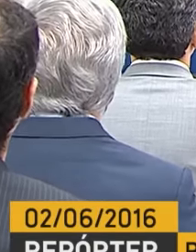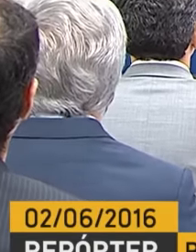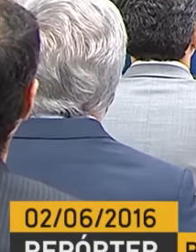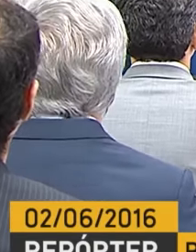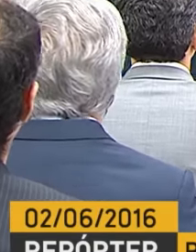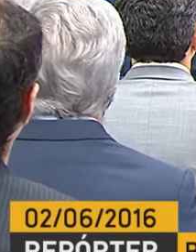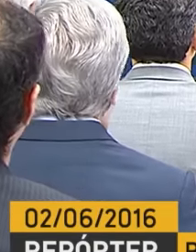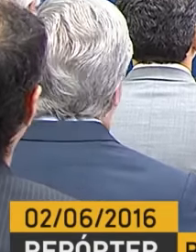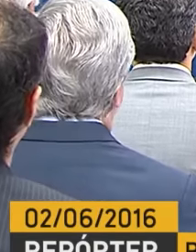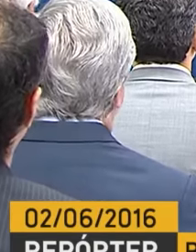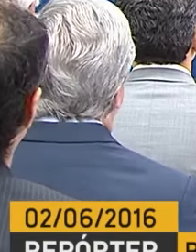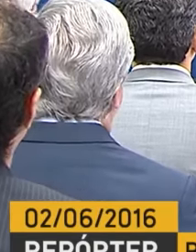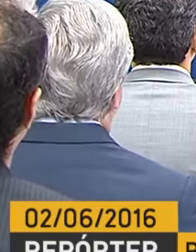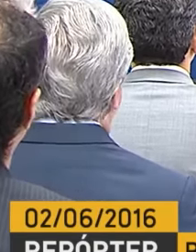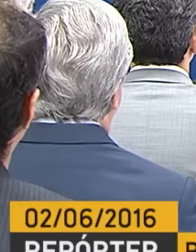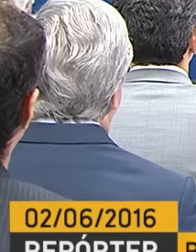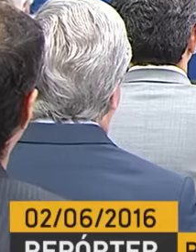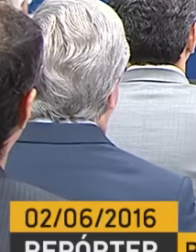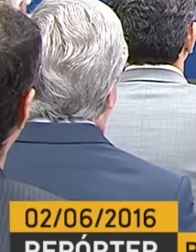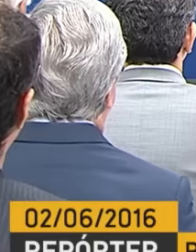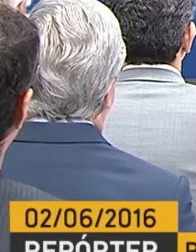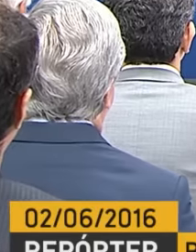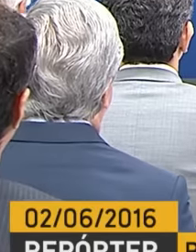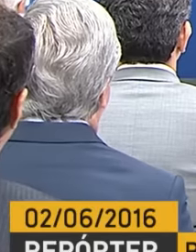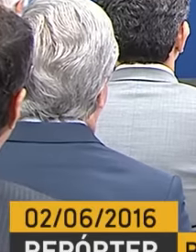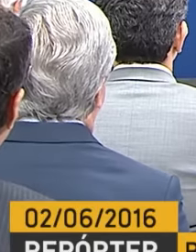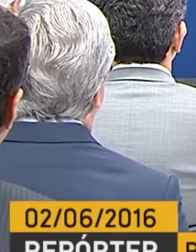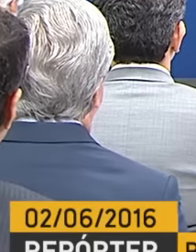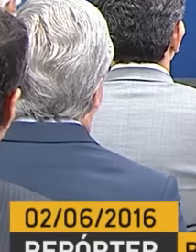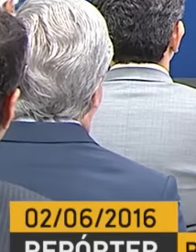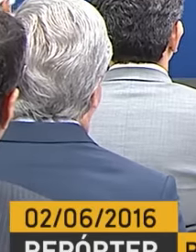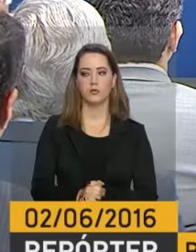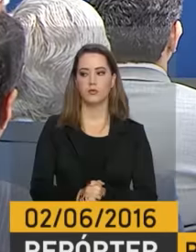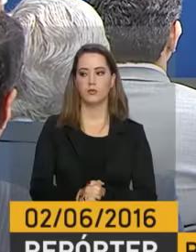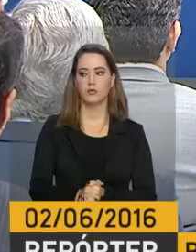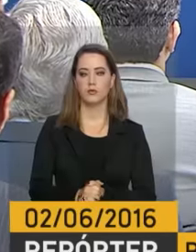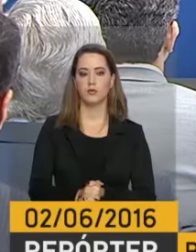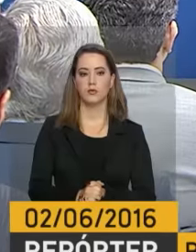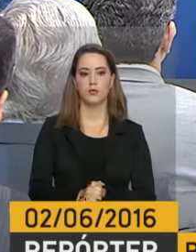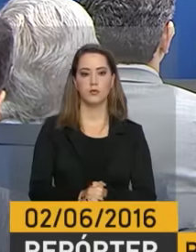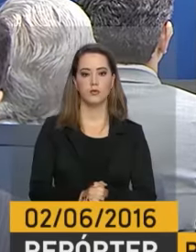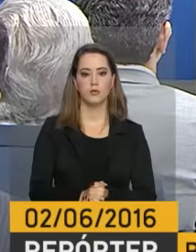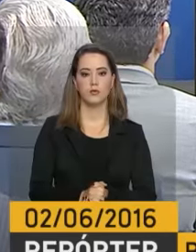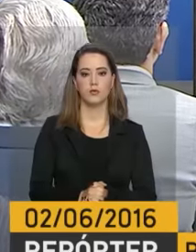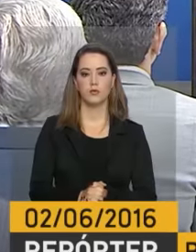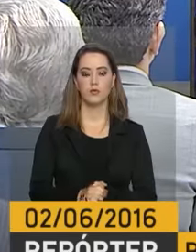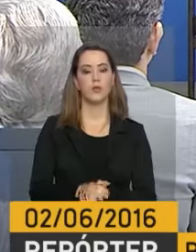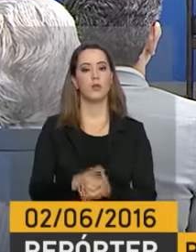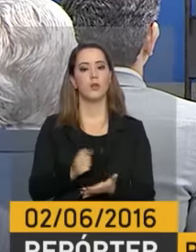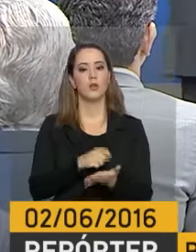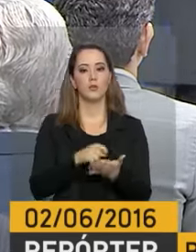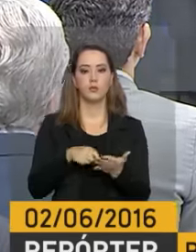Transparência, Fiscalização e Controle. Convidamos o senhor Torquato Jardim a assinar o seu termo de